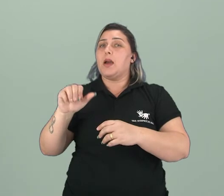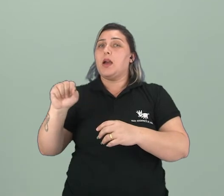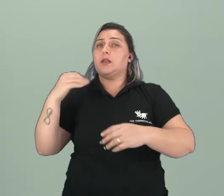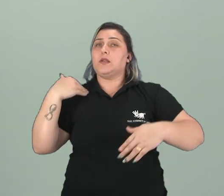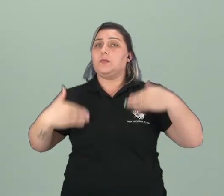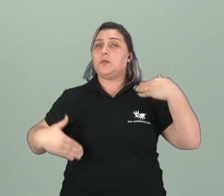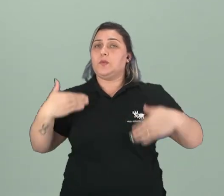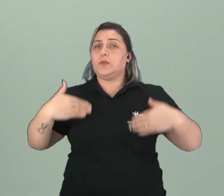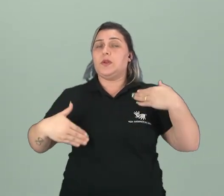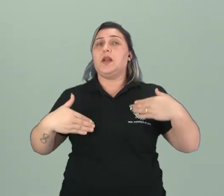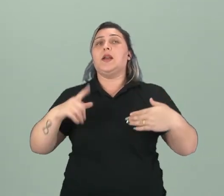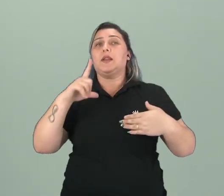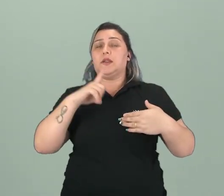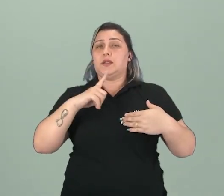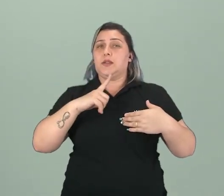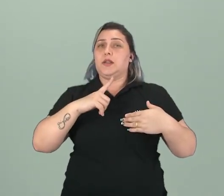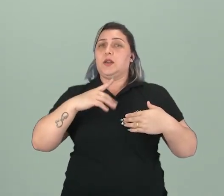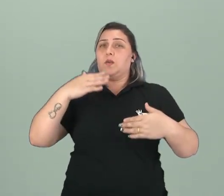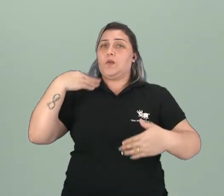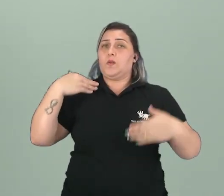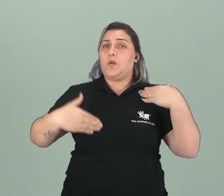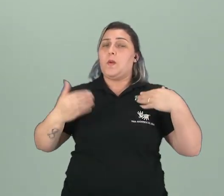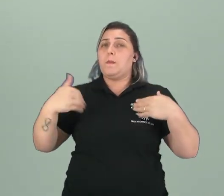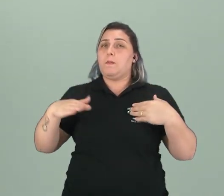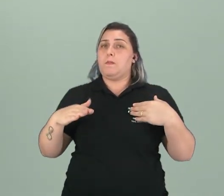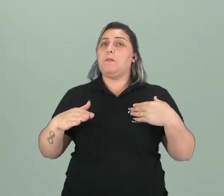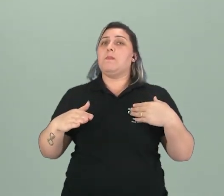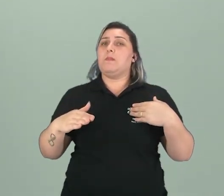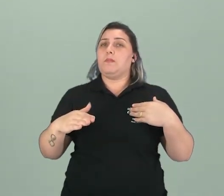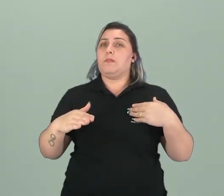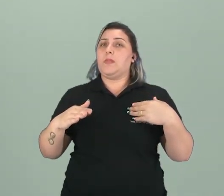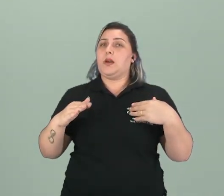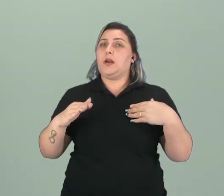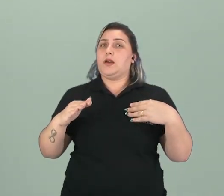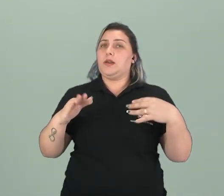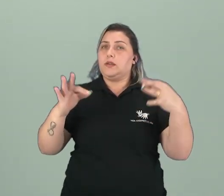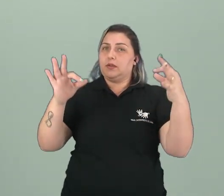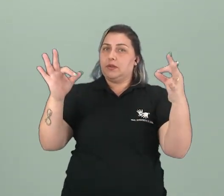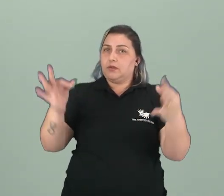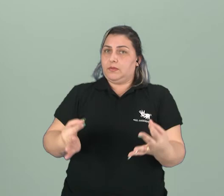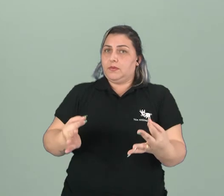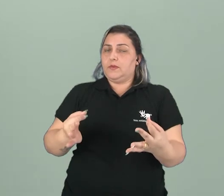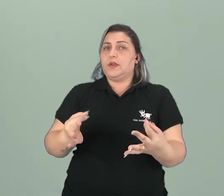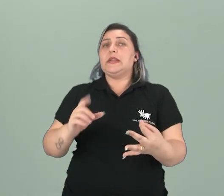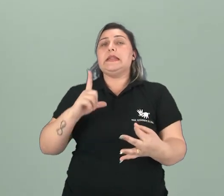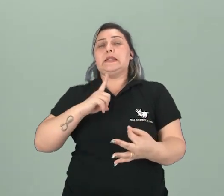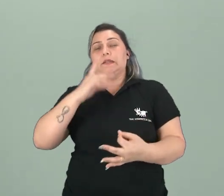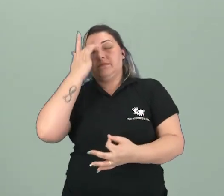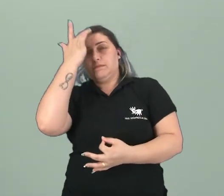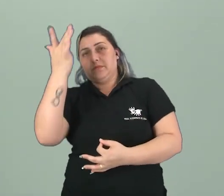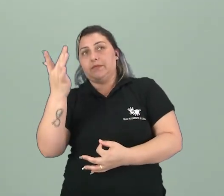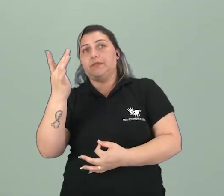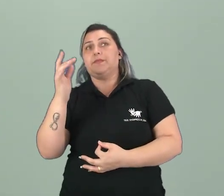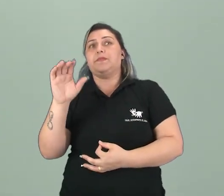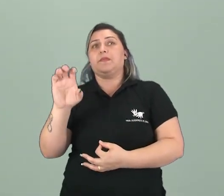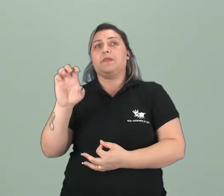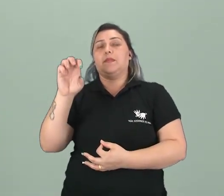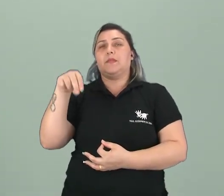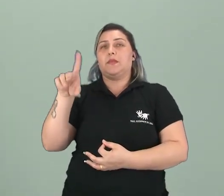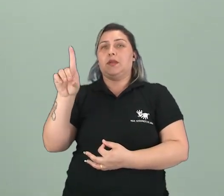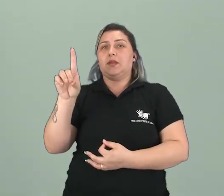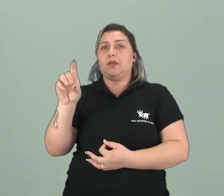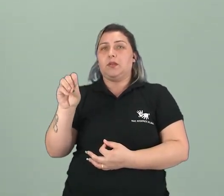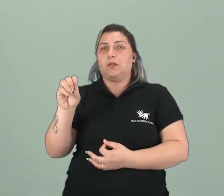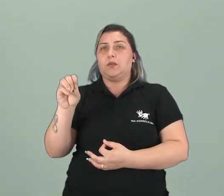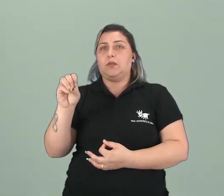muscular, ele tem um porte físico mais atlético, então tem aquela facilidade, né? E nós temos o